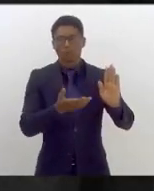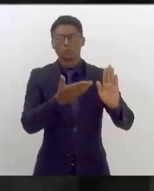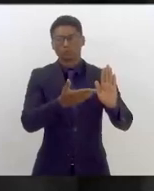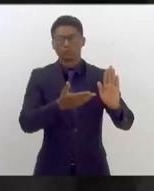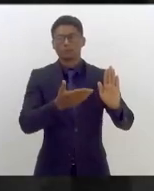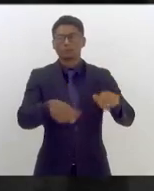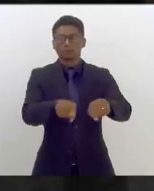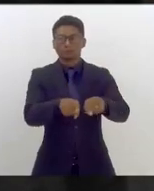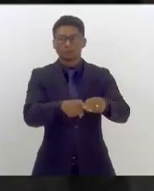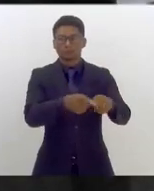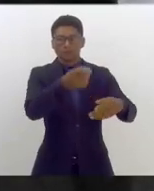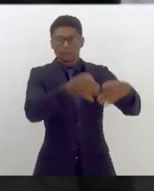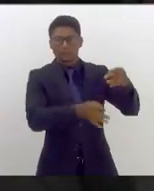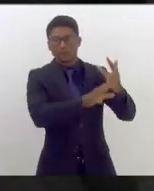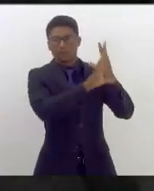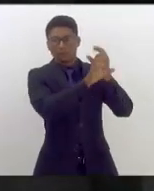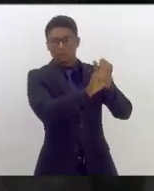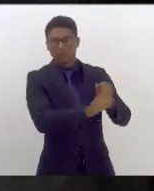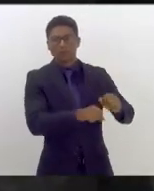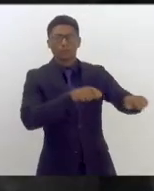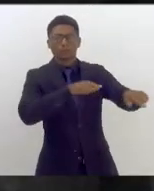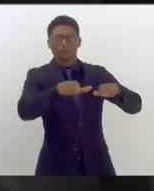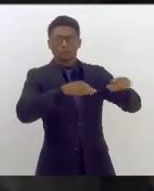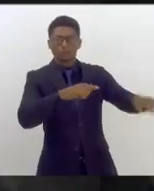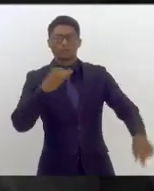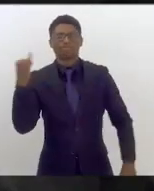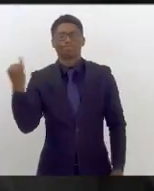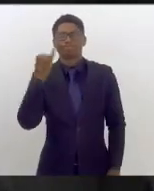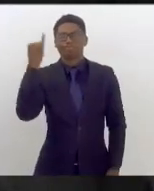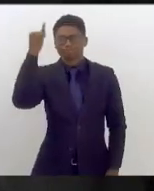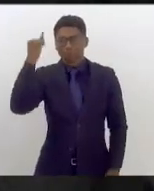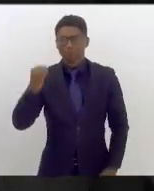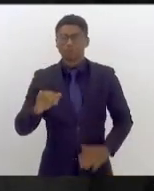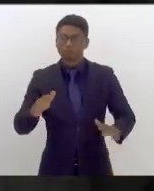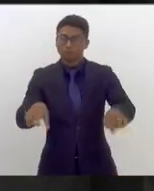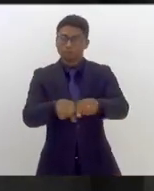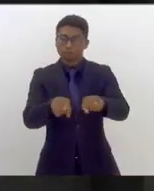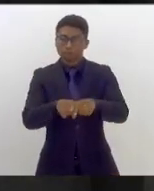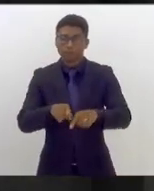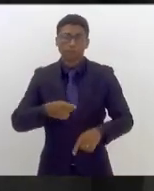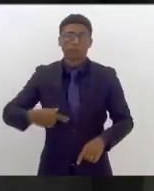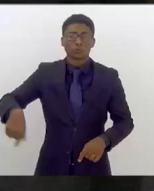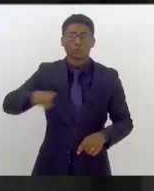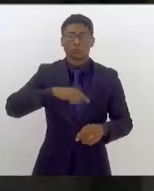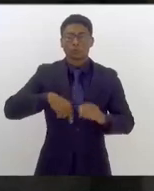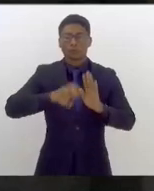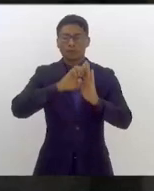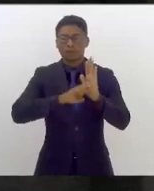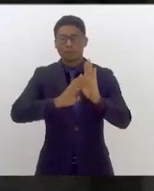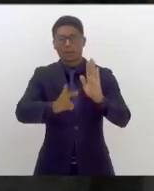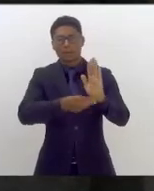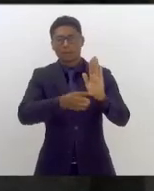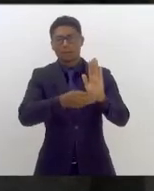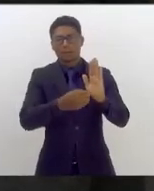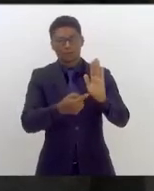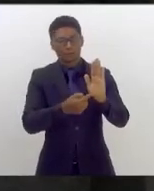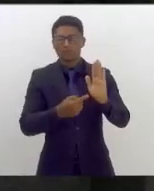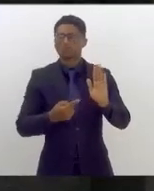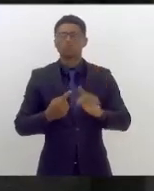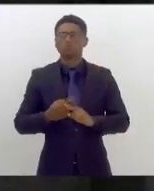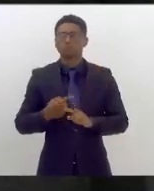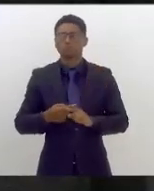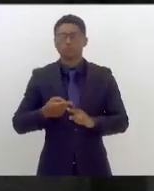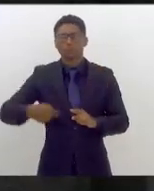trabalho do Tribunal de Contas que é essencial e dizer que a nossas emendas Elas têm trazem algumas preocupações